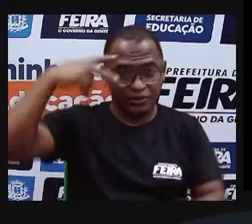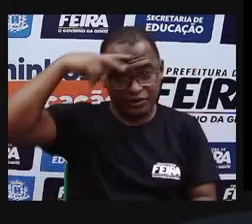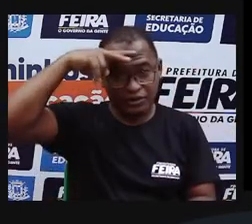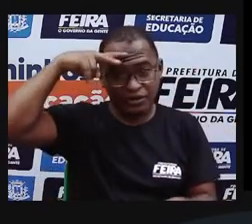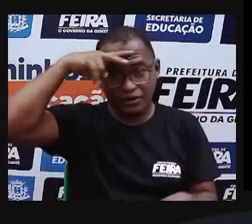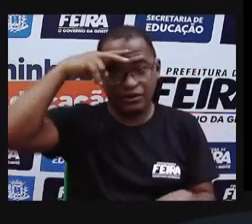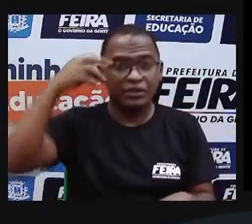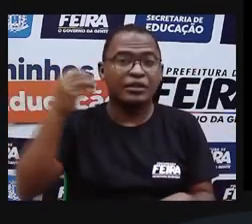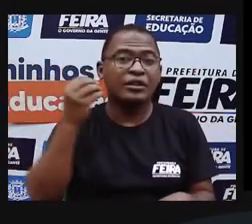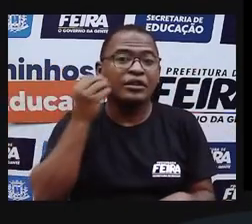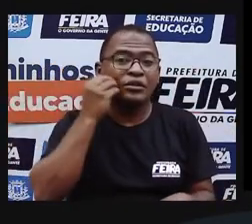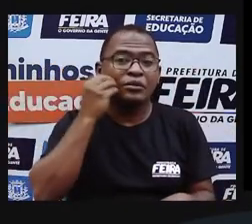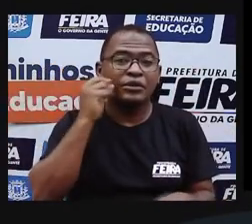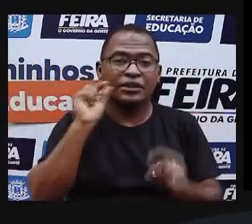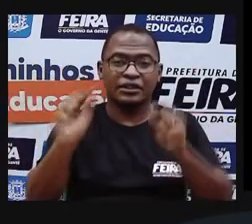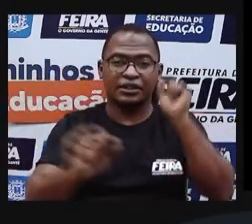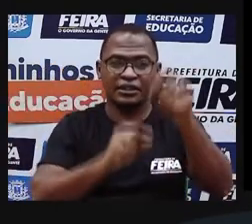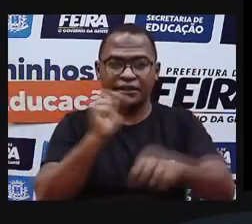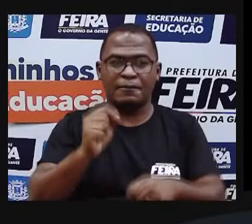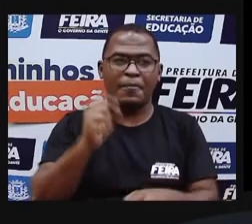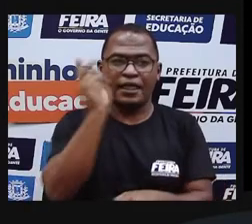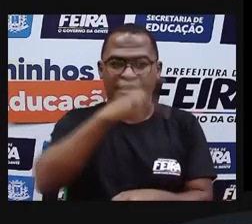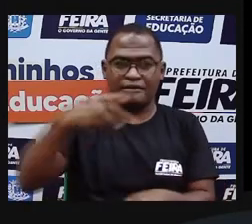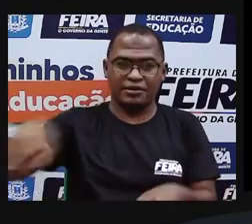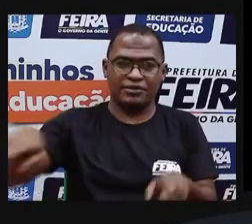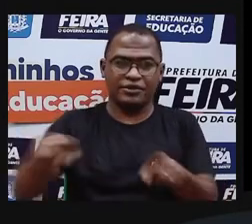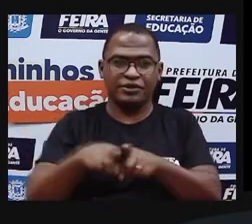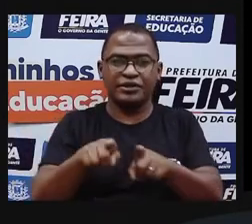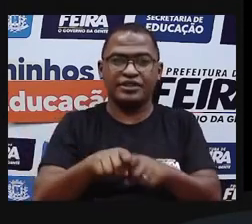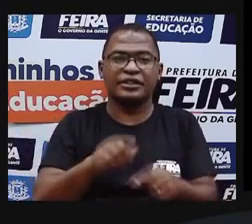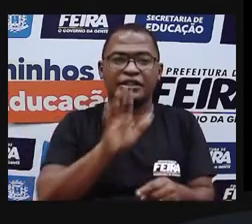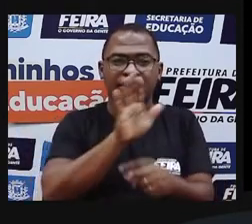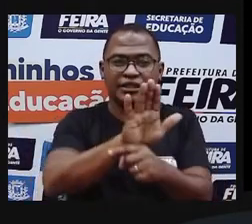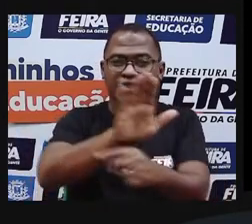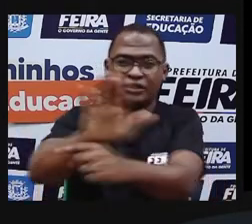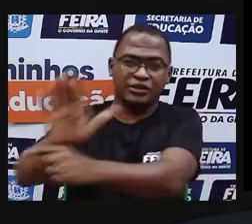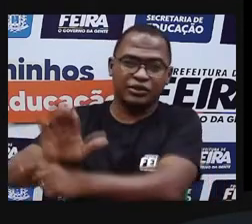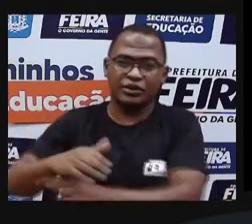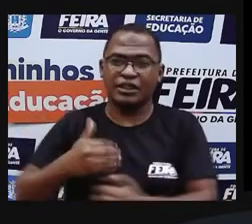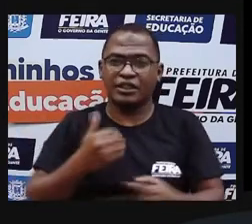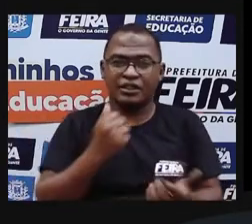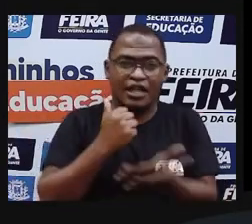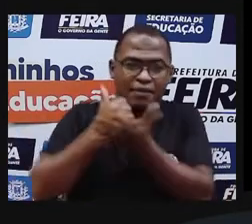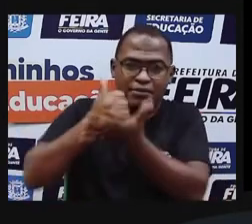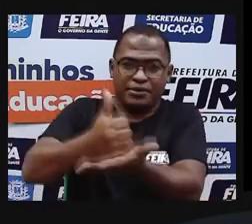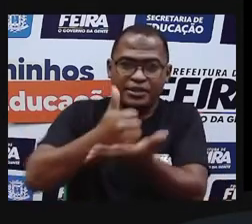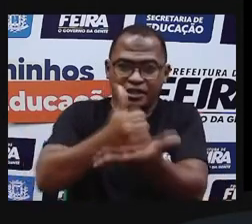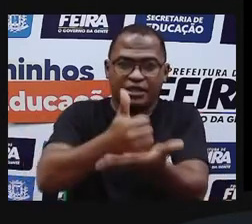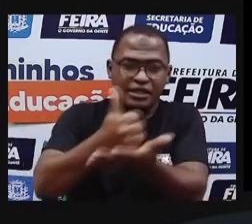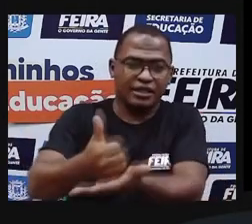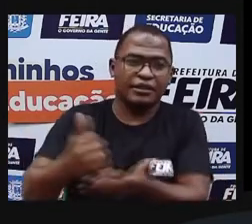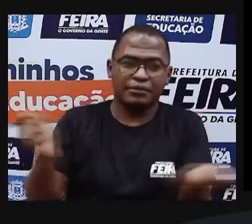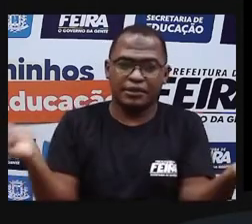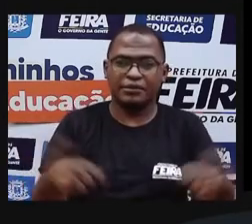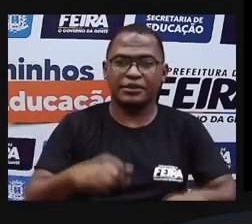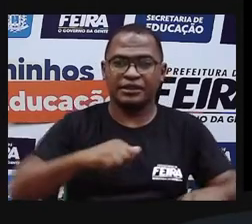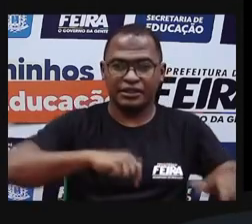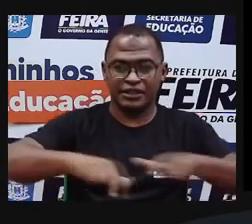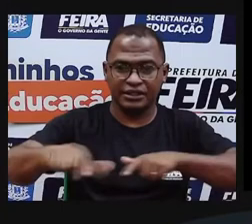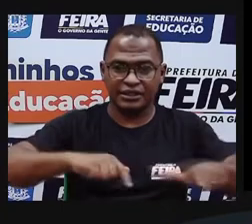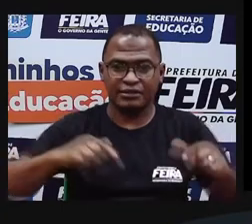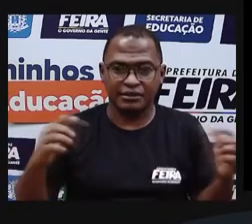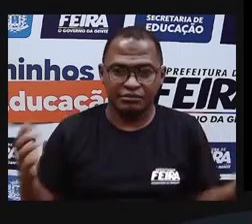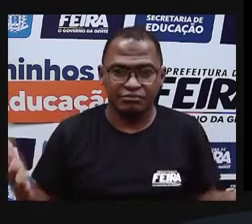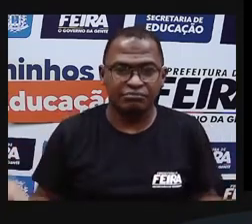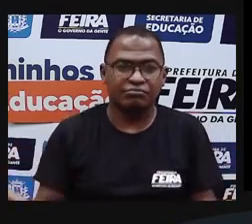vocês novamente as professoras multiplicadoras que contribuem para esse trabalho, para que esse trabalho aconteça e que a